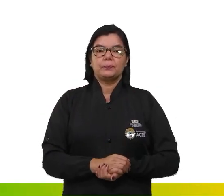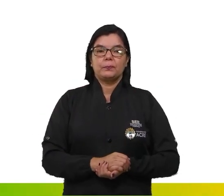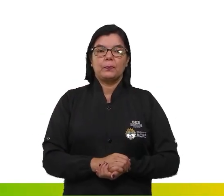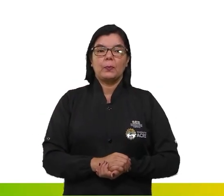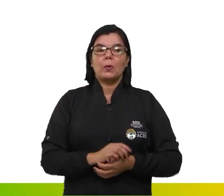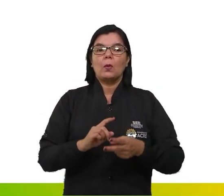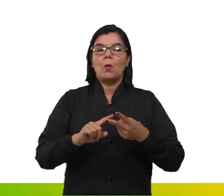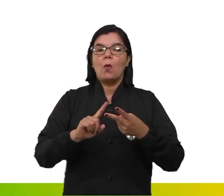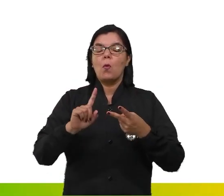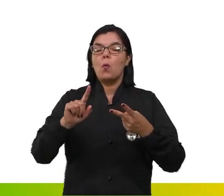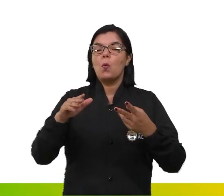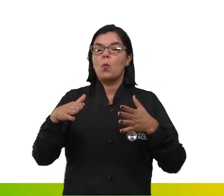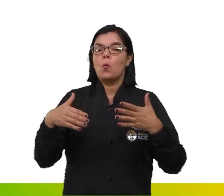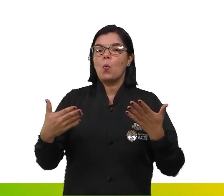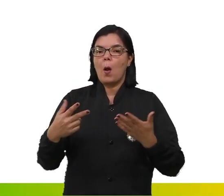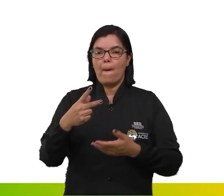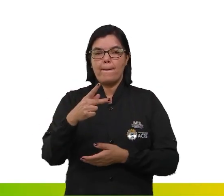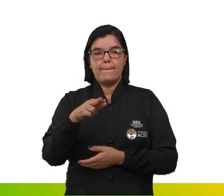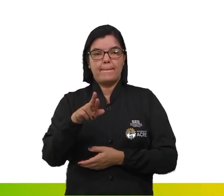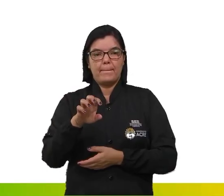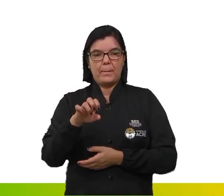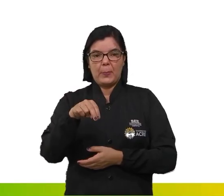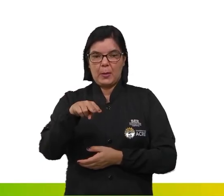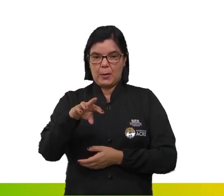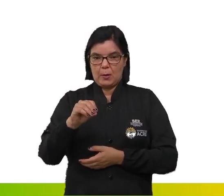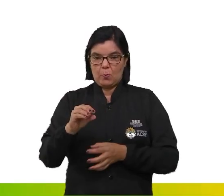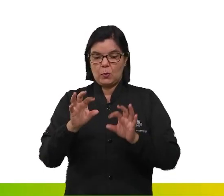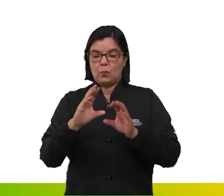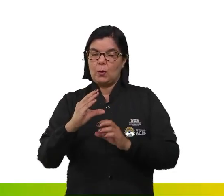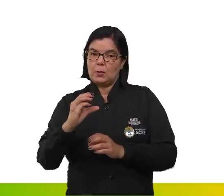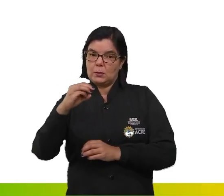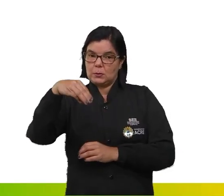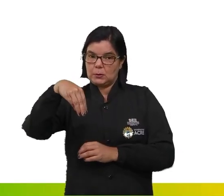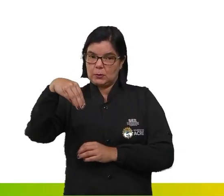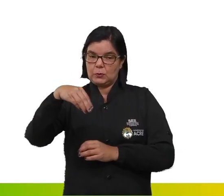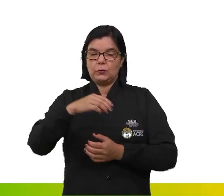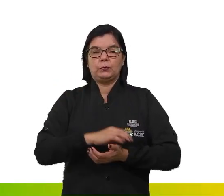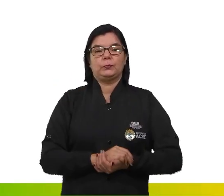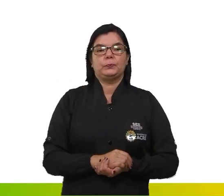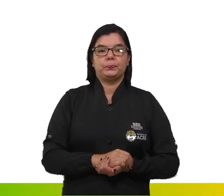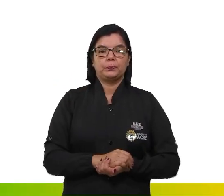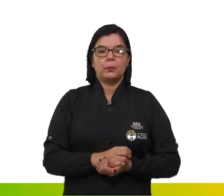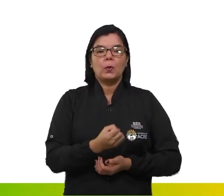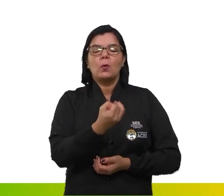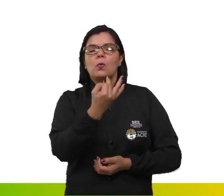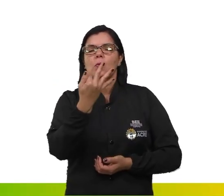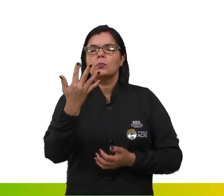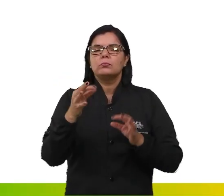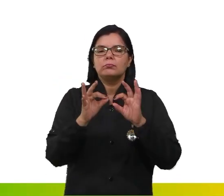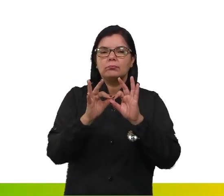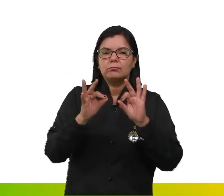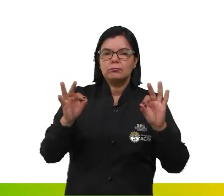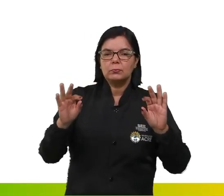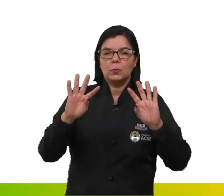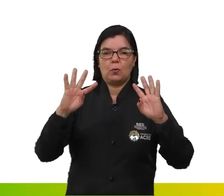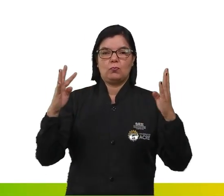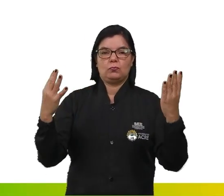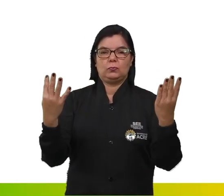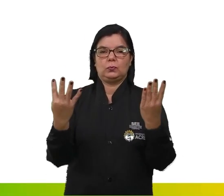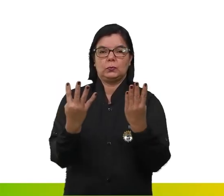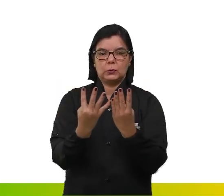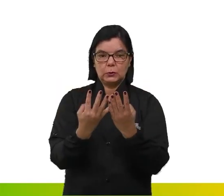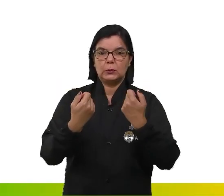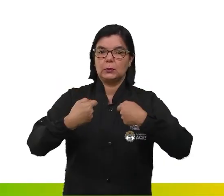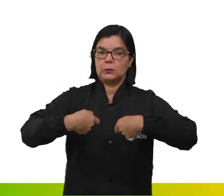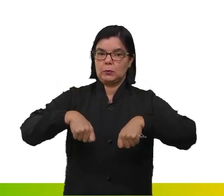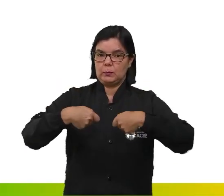Qual é o perímetro da horta? Em centímetros. Quantos metros de cerca serão